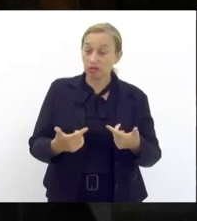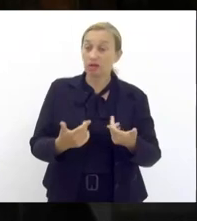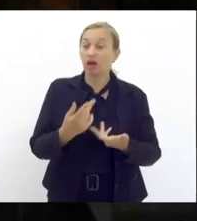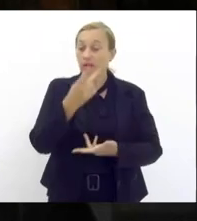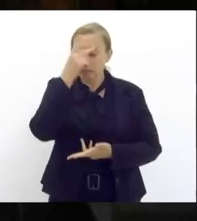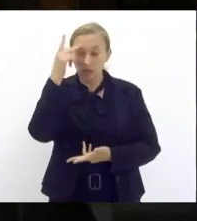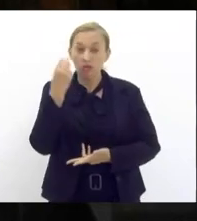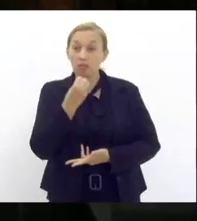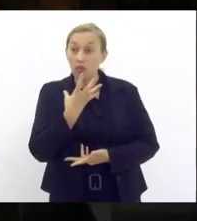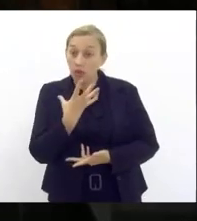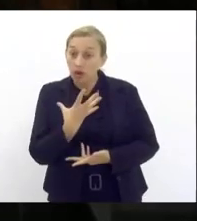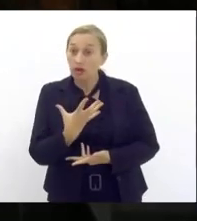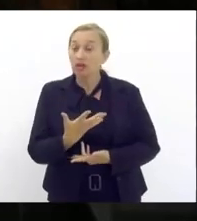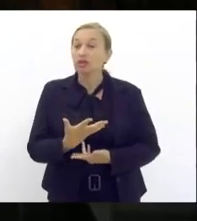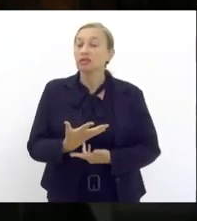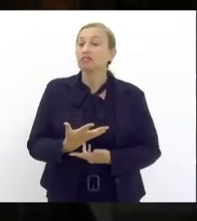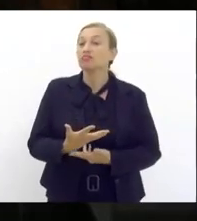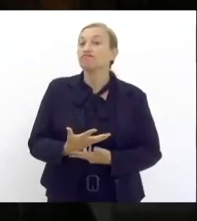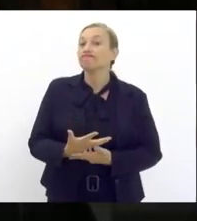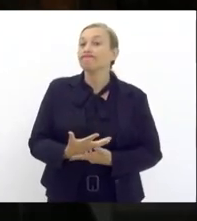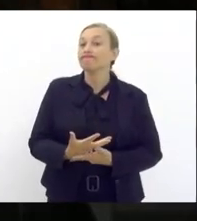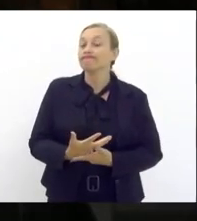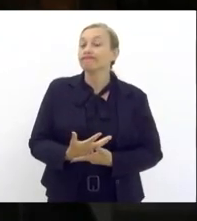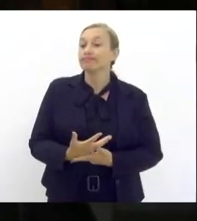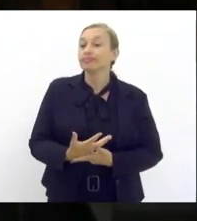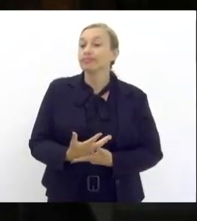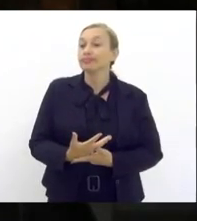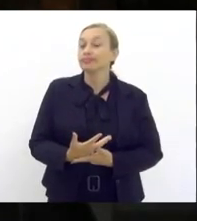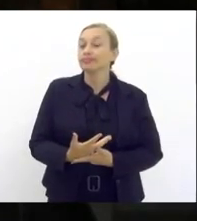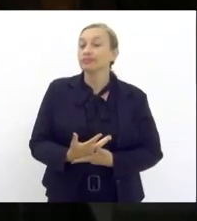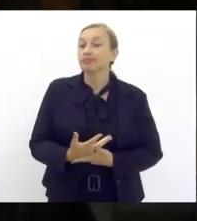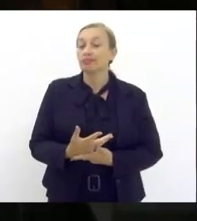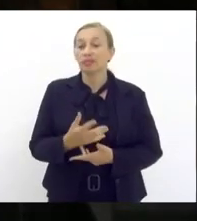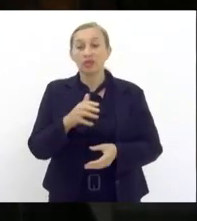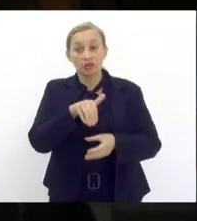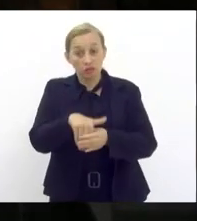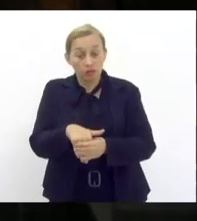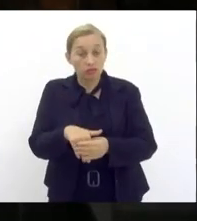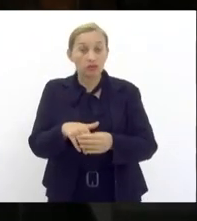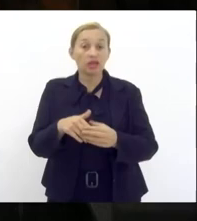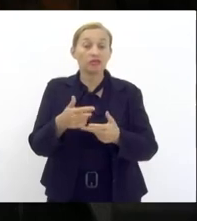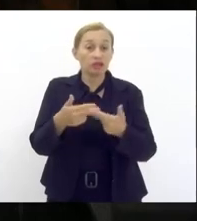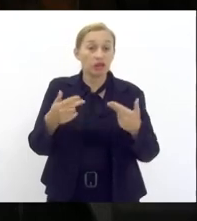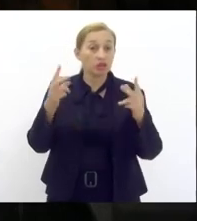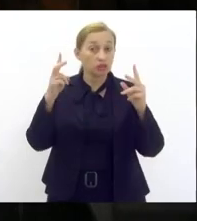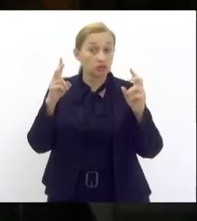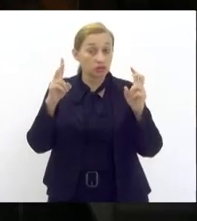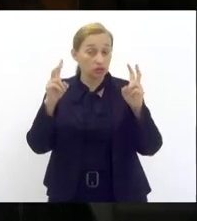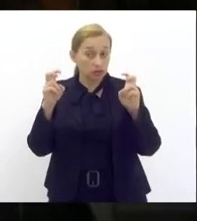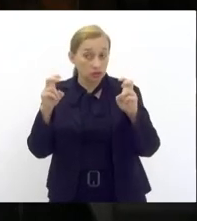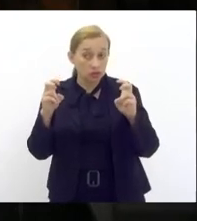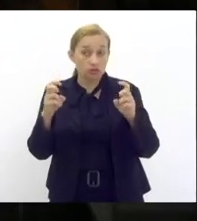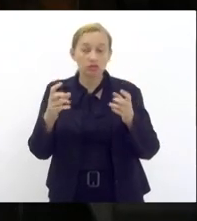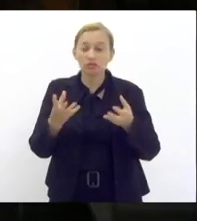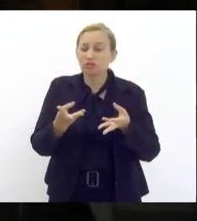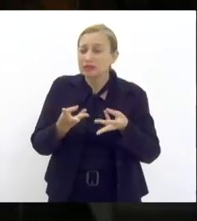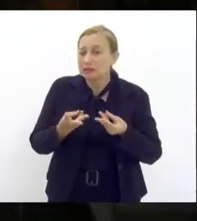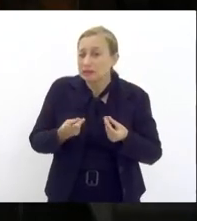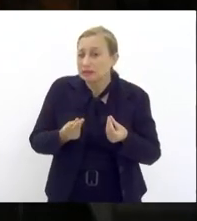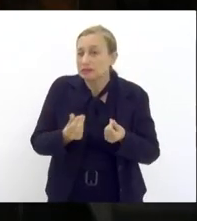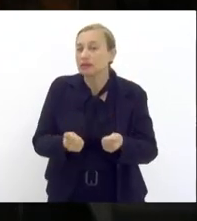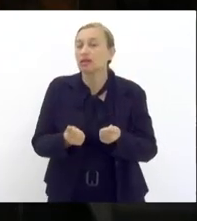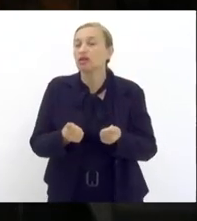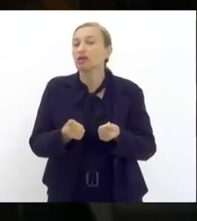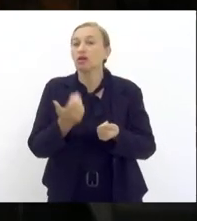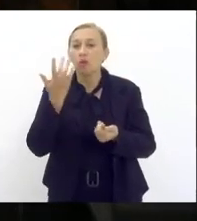boa, e que a gente também tem que botar certos pontos que são muito delicados. Eu acho que se a